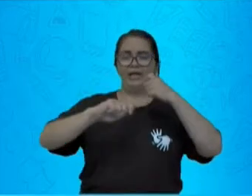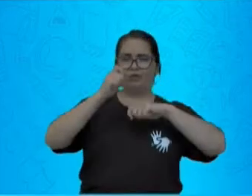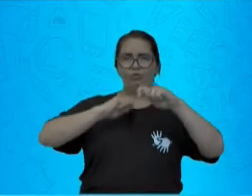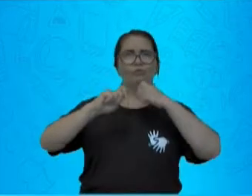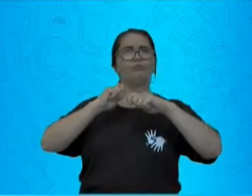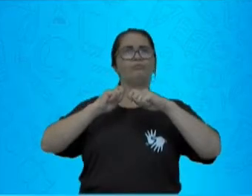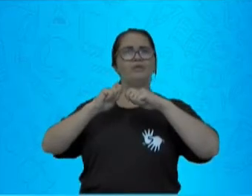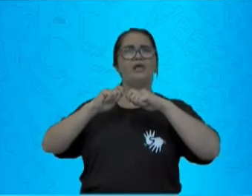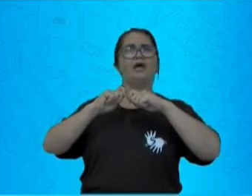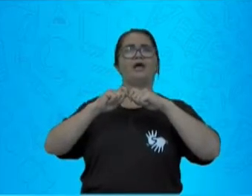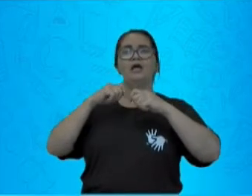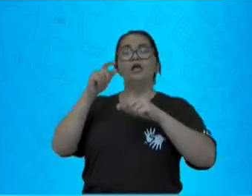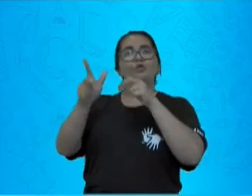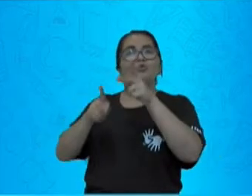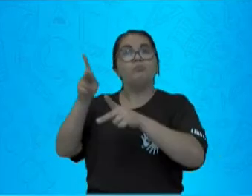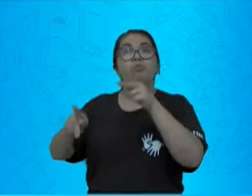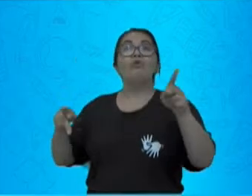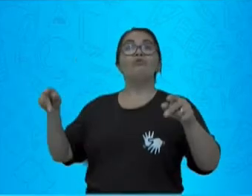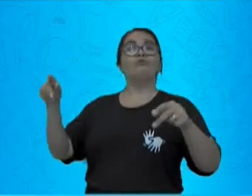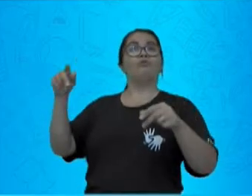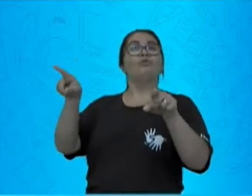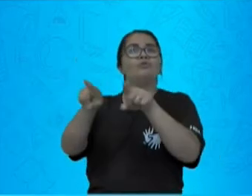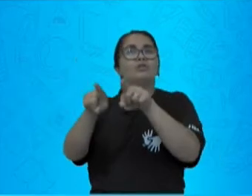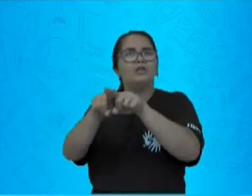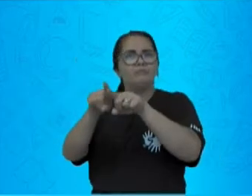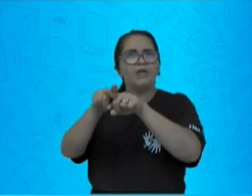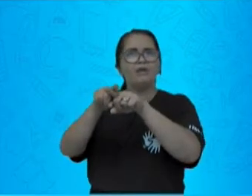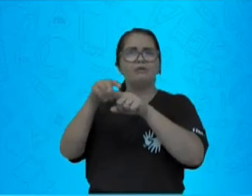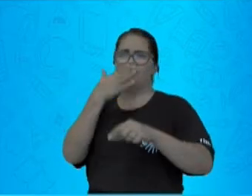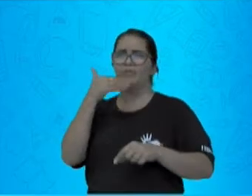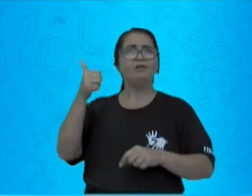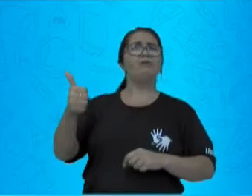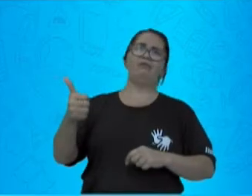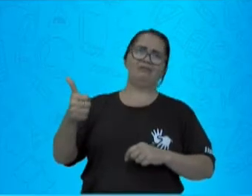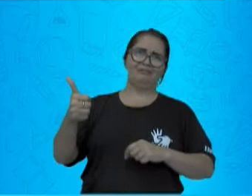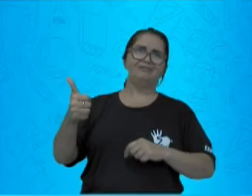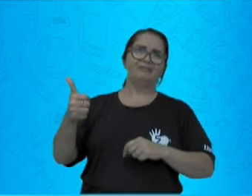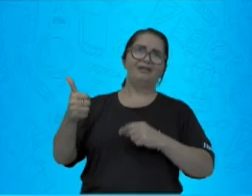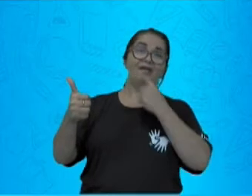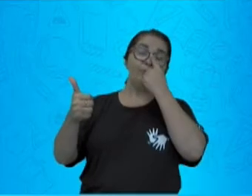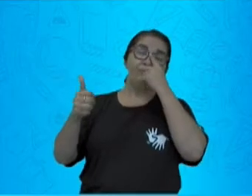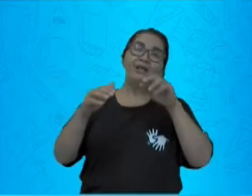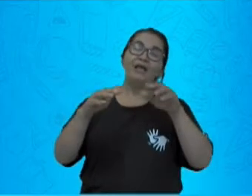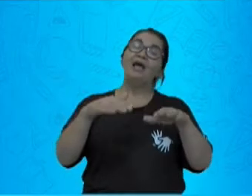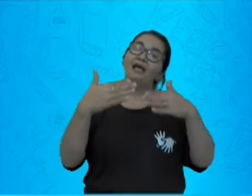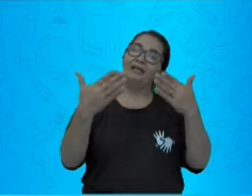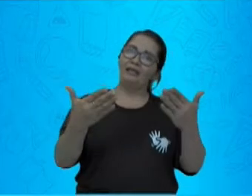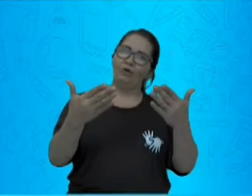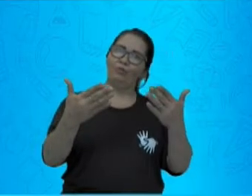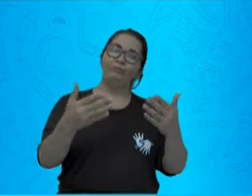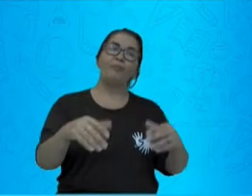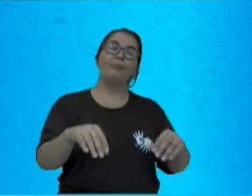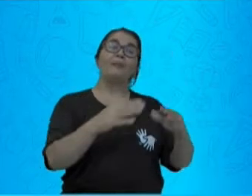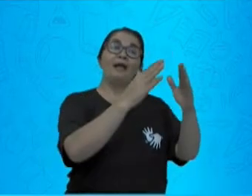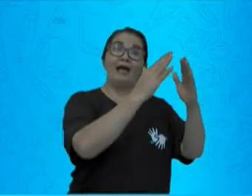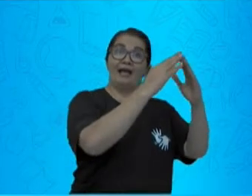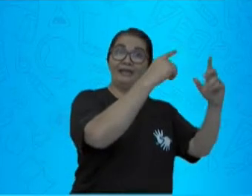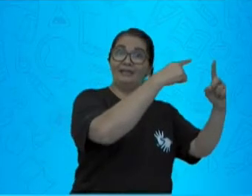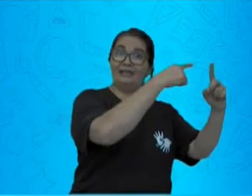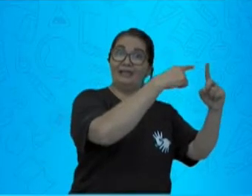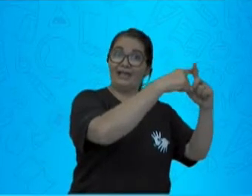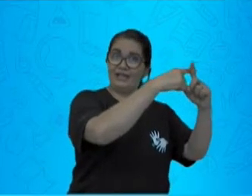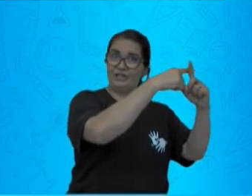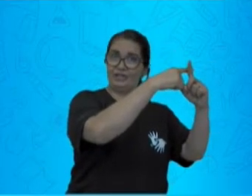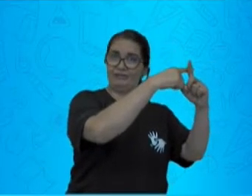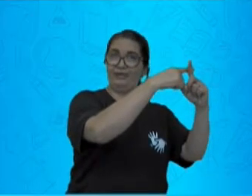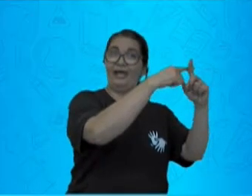o trabalho duro e a acumulação de capital. A Igreja Anglicana, feita pelo rei